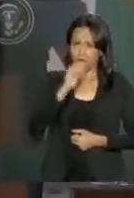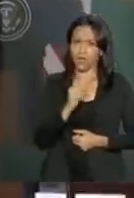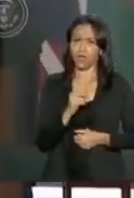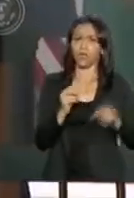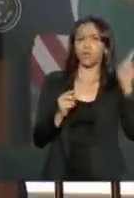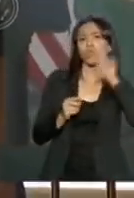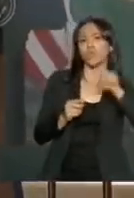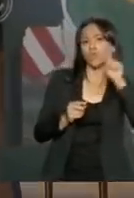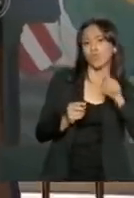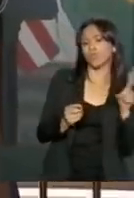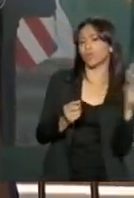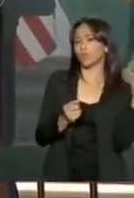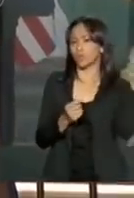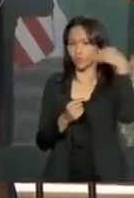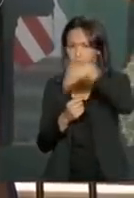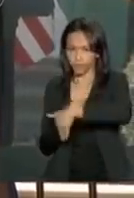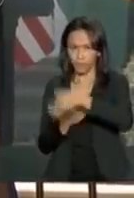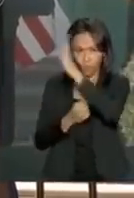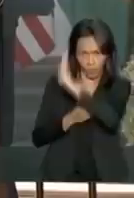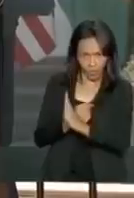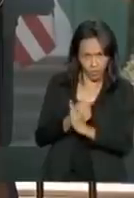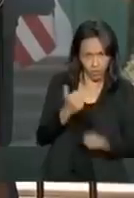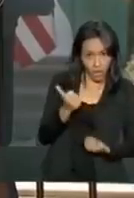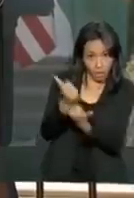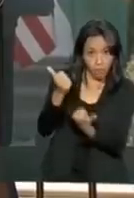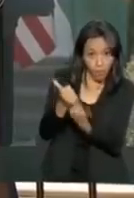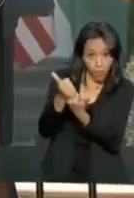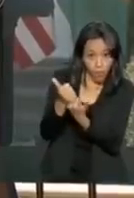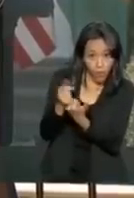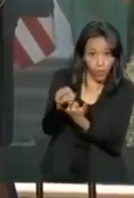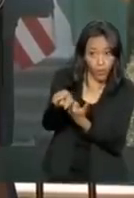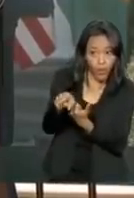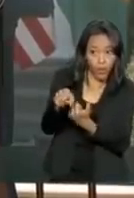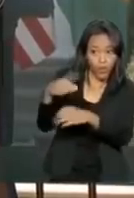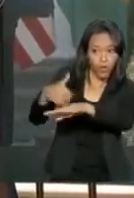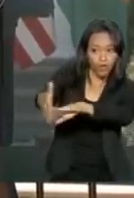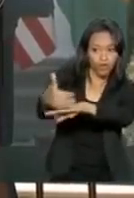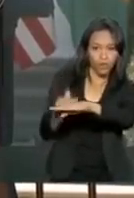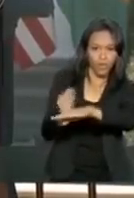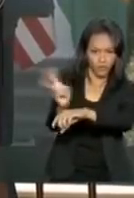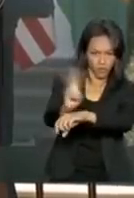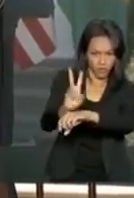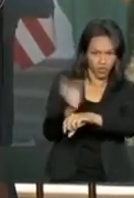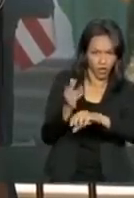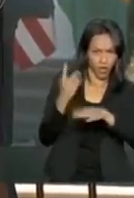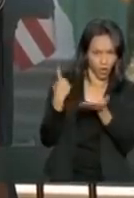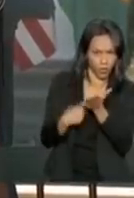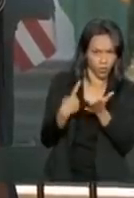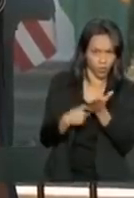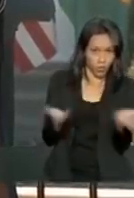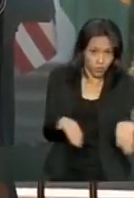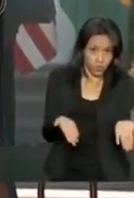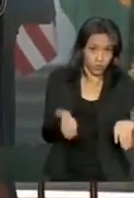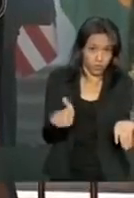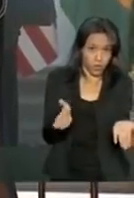estadunidense ou pessoal no Brasil para dar apoio na fronteira com a Venezuela? Isso é algo que discutiu com o presidente Trump